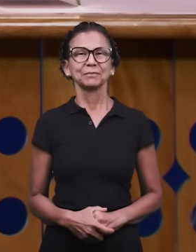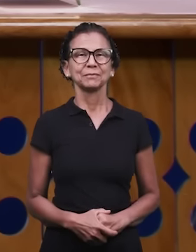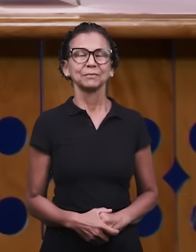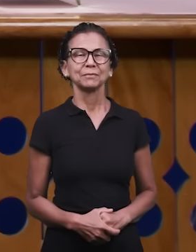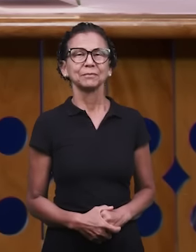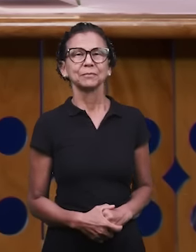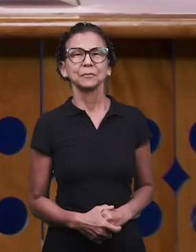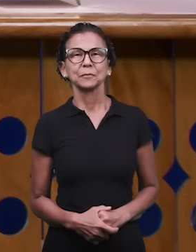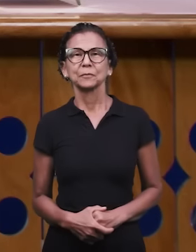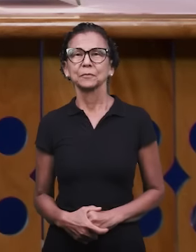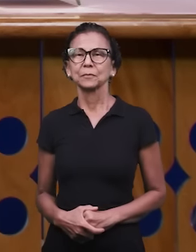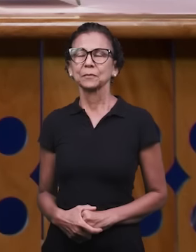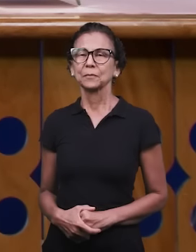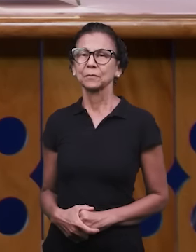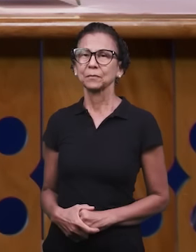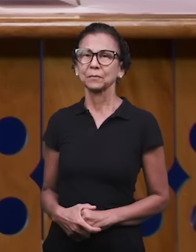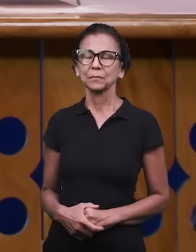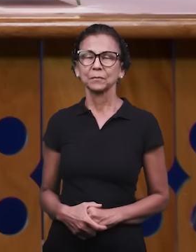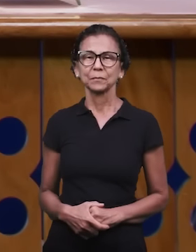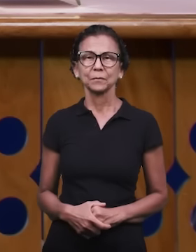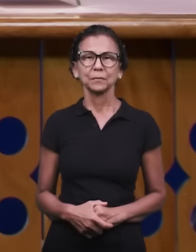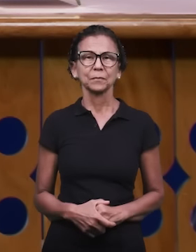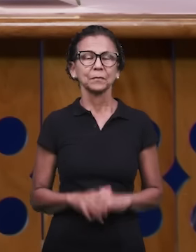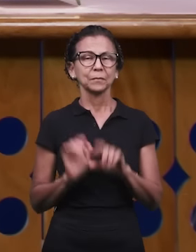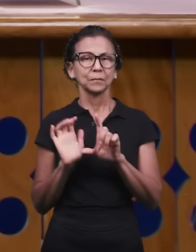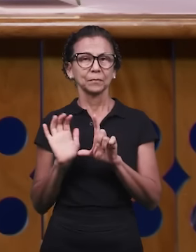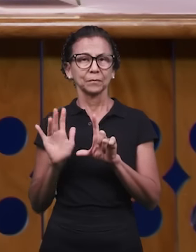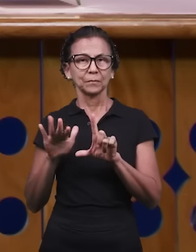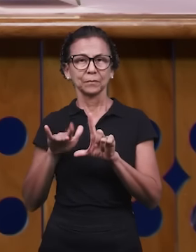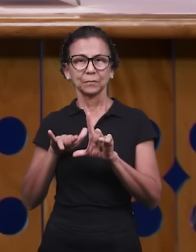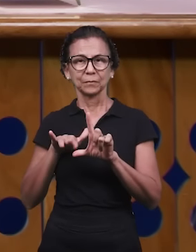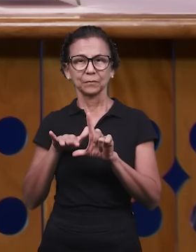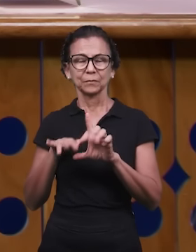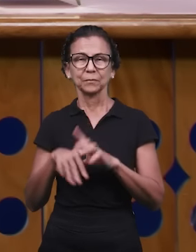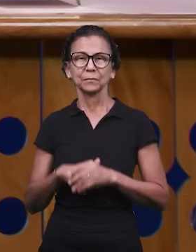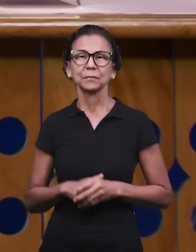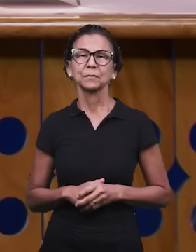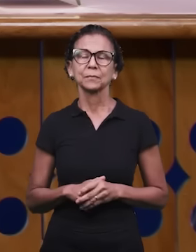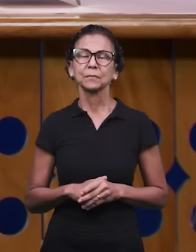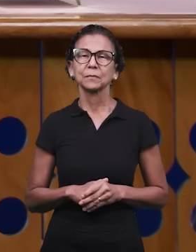ainda um QR Code. Para quem está no exterior,